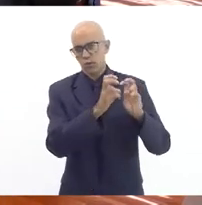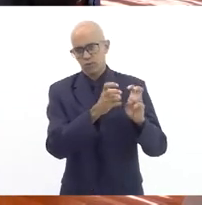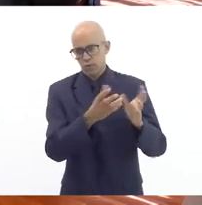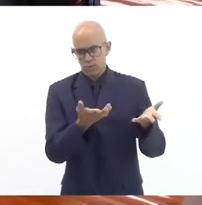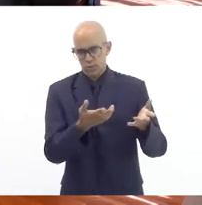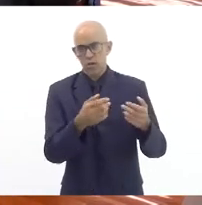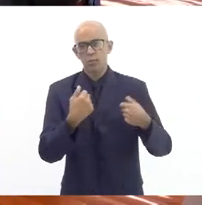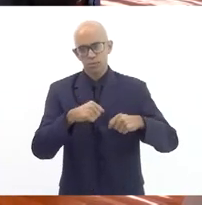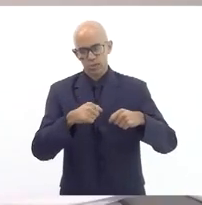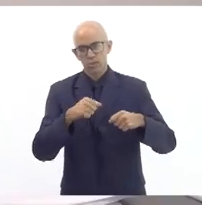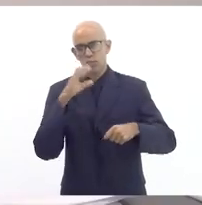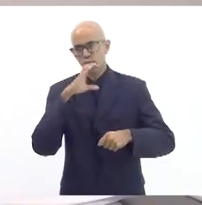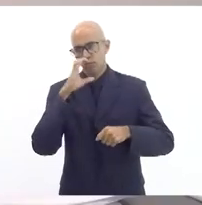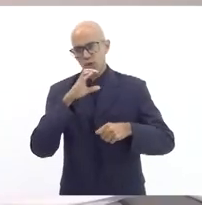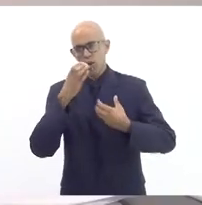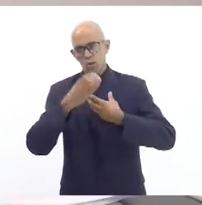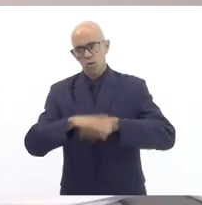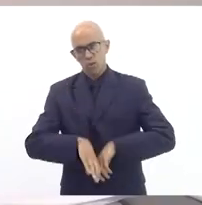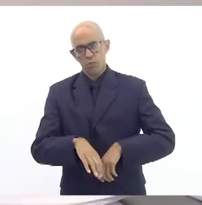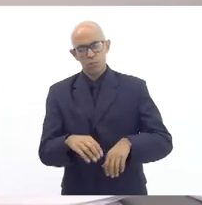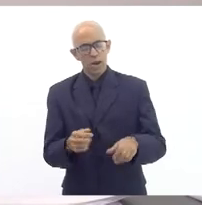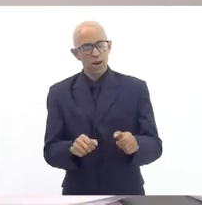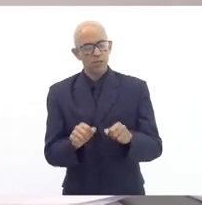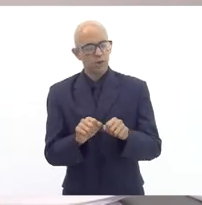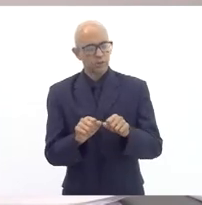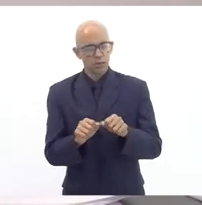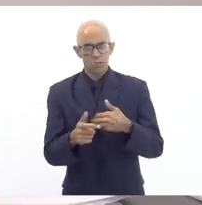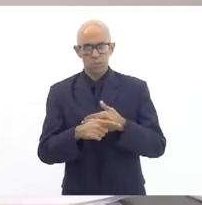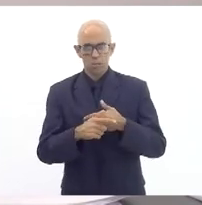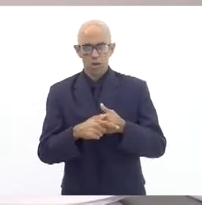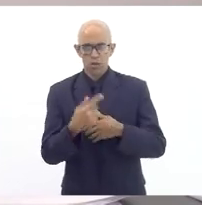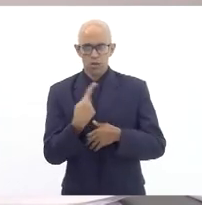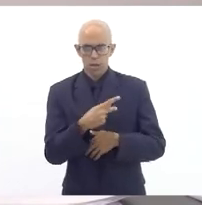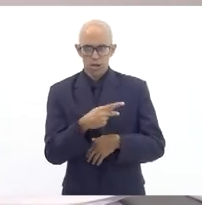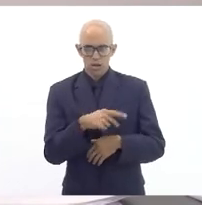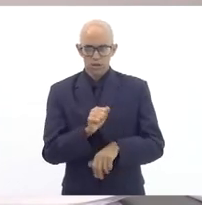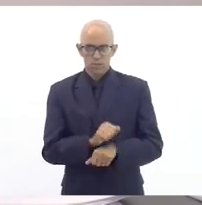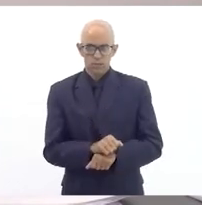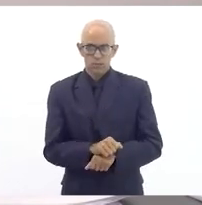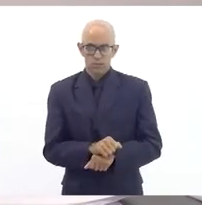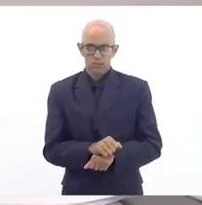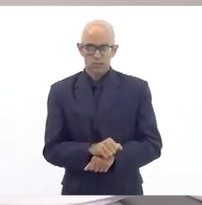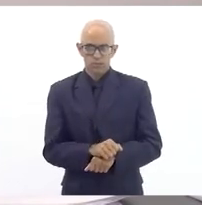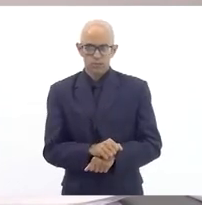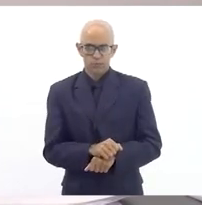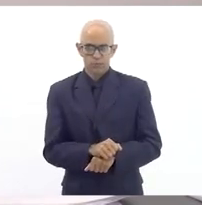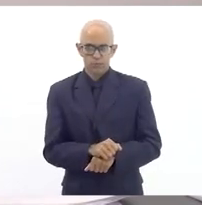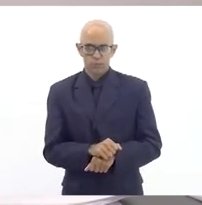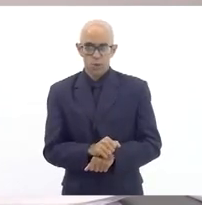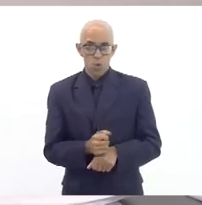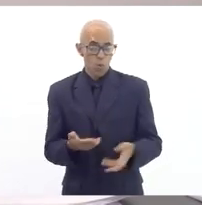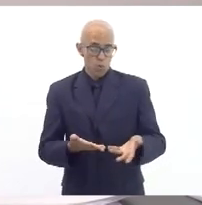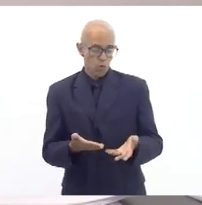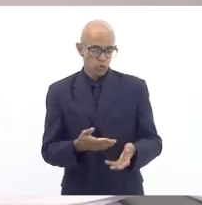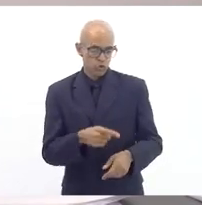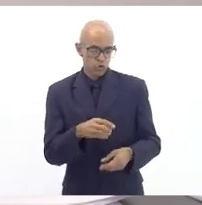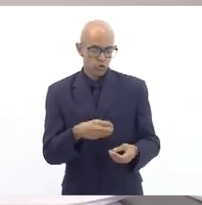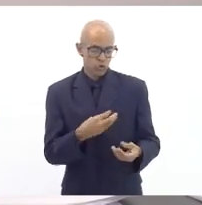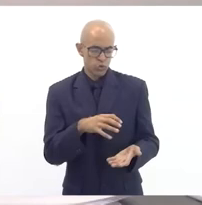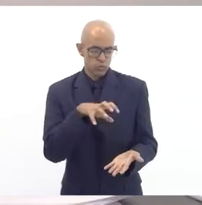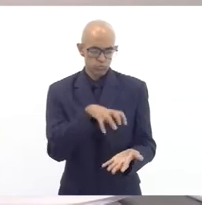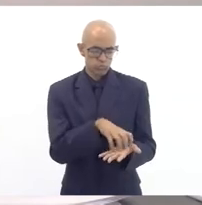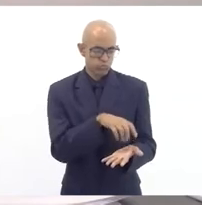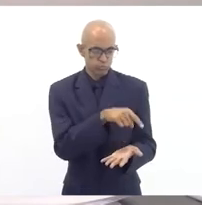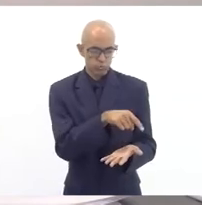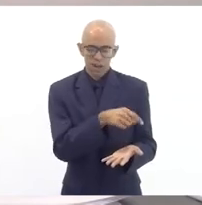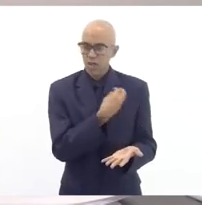uma agência que possa cumprir o seu papel, uma agência reguladora e fiscalizadora. Agora, do jeito que a agência está, ela existir ou não existir, não